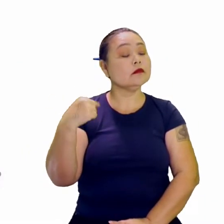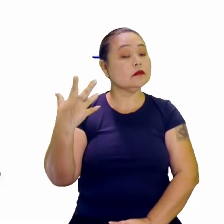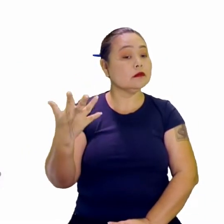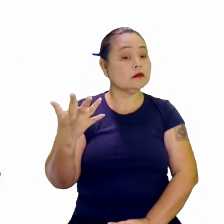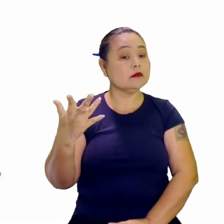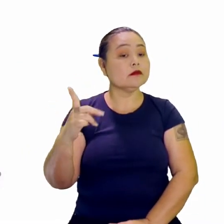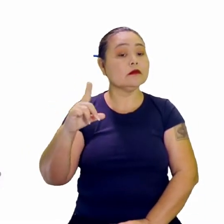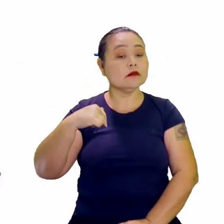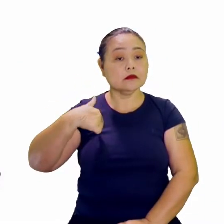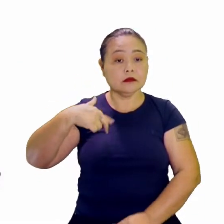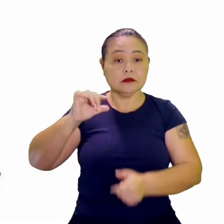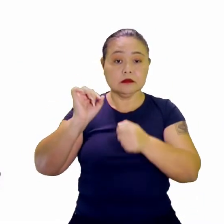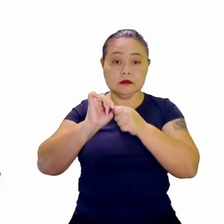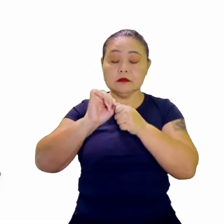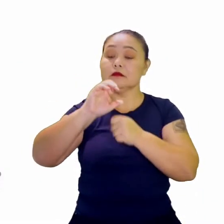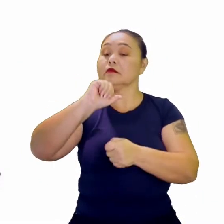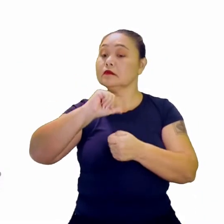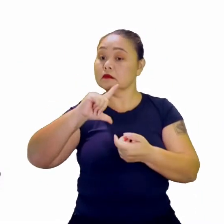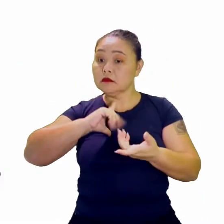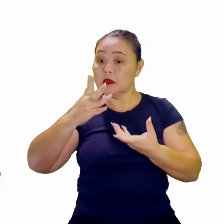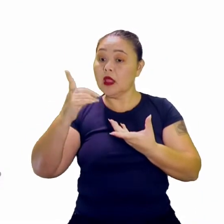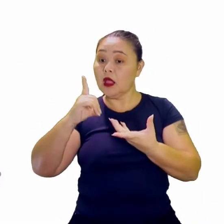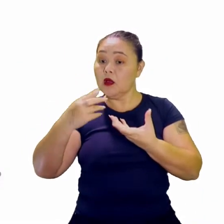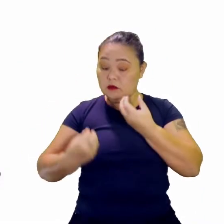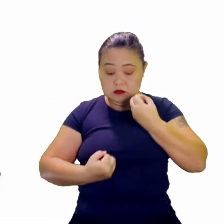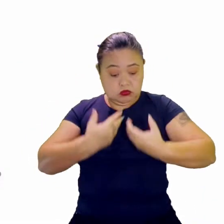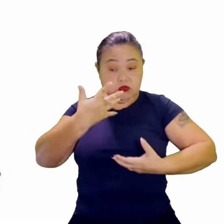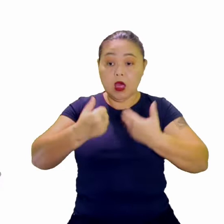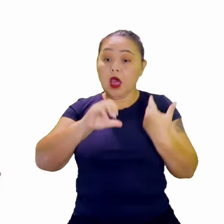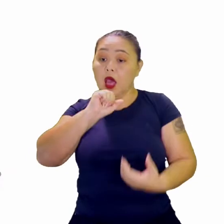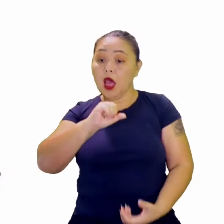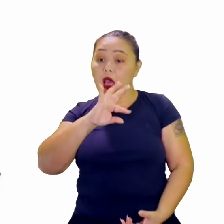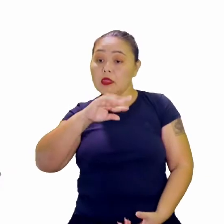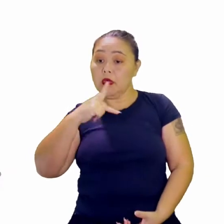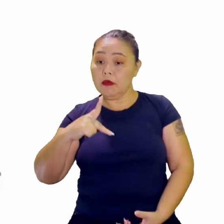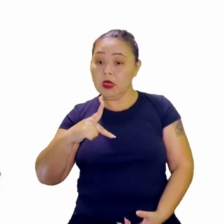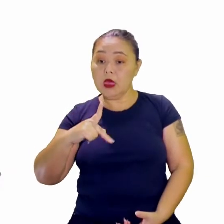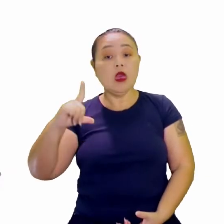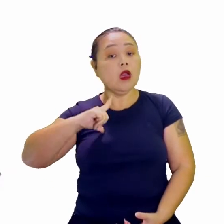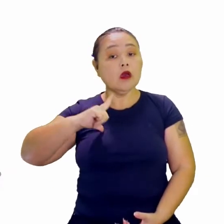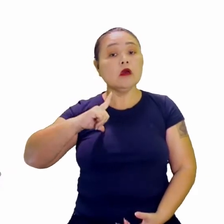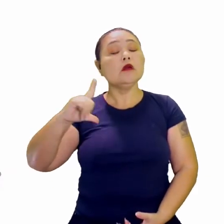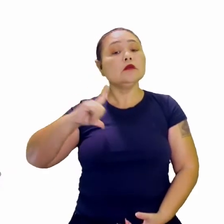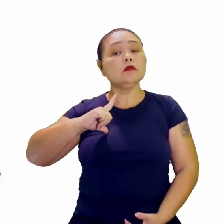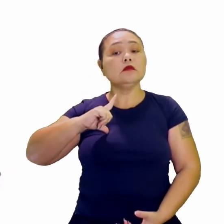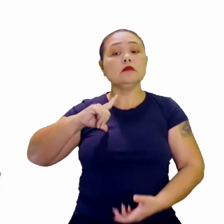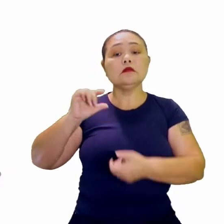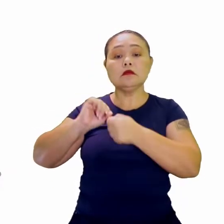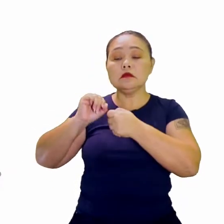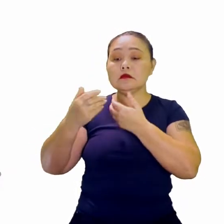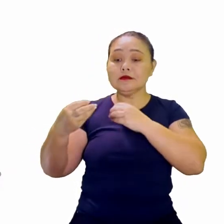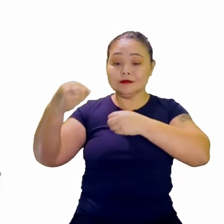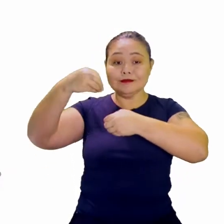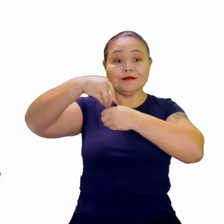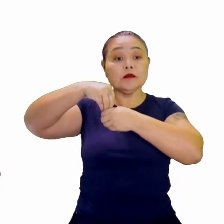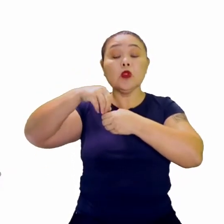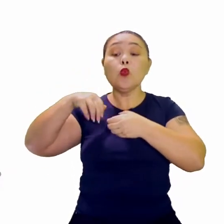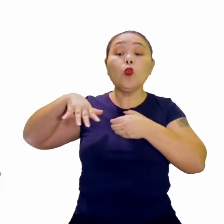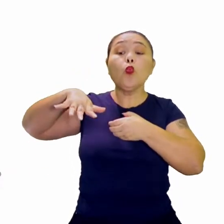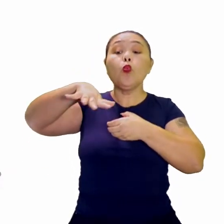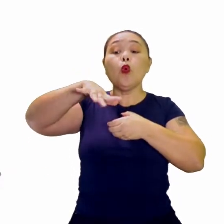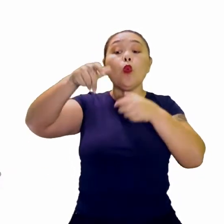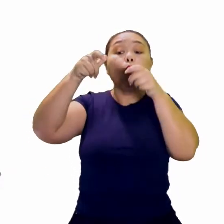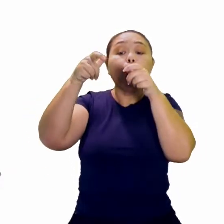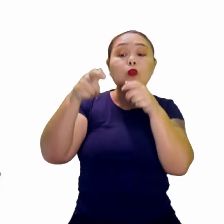ter eficiência na produção de ATP? Tem. Só que a eficiência delas vai ser no sistema glicolítico. Então, elas